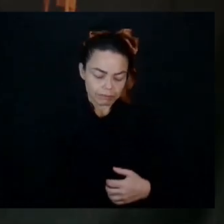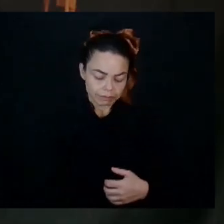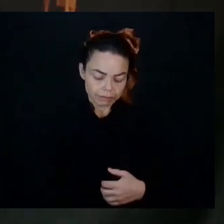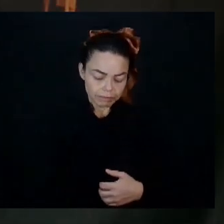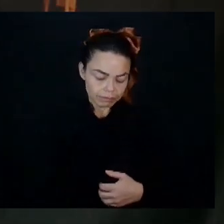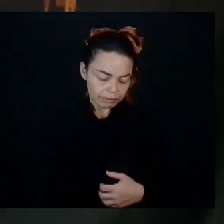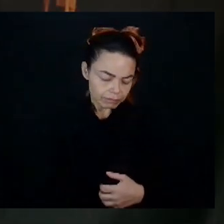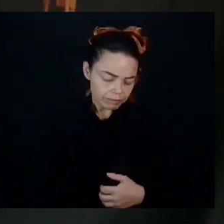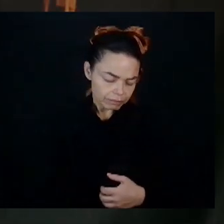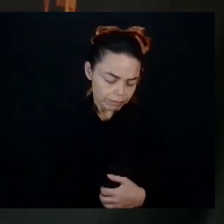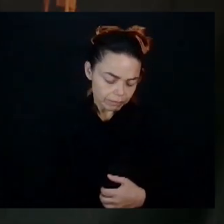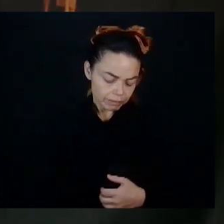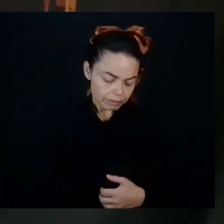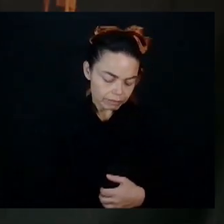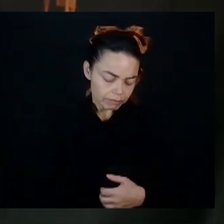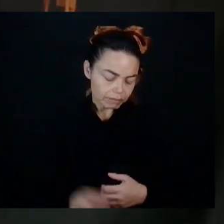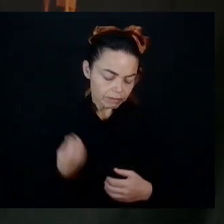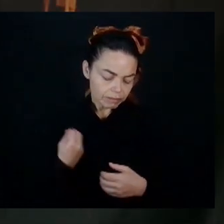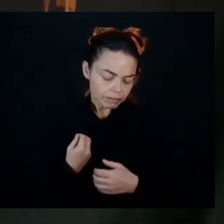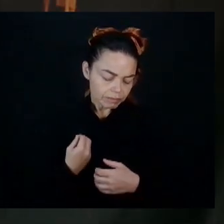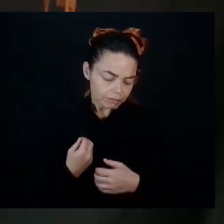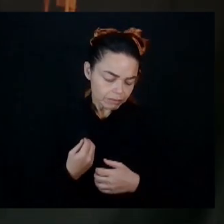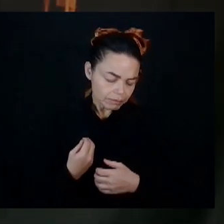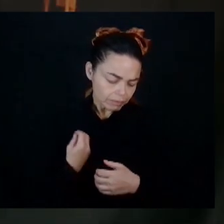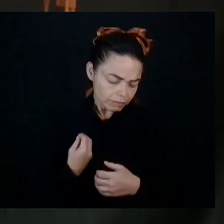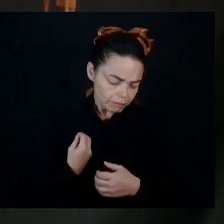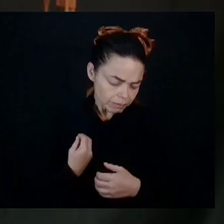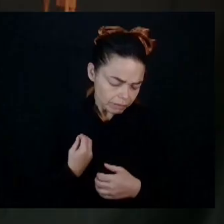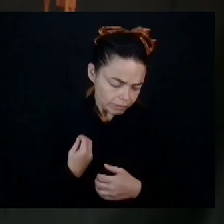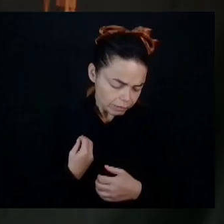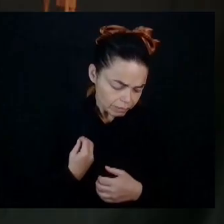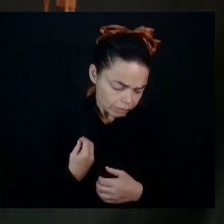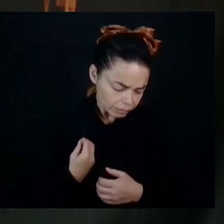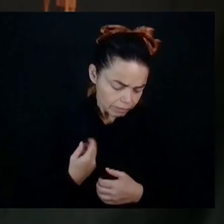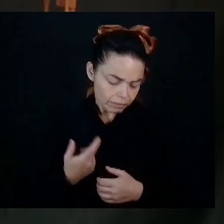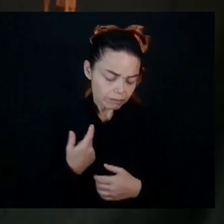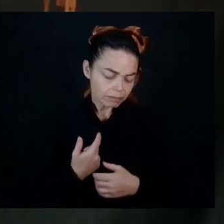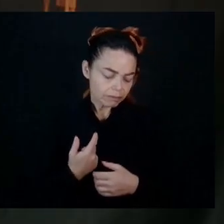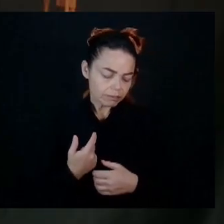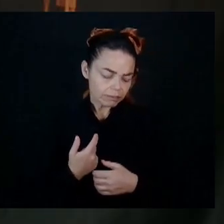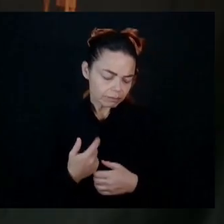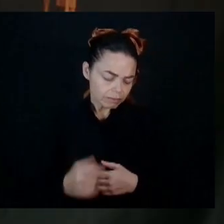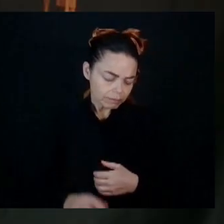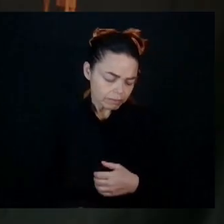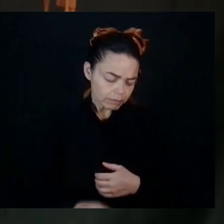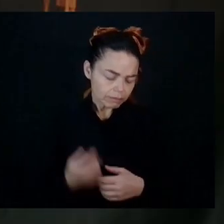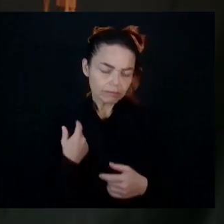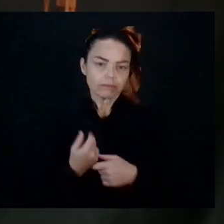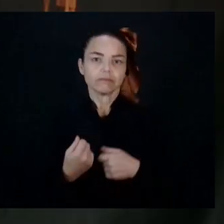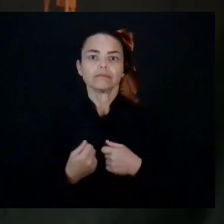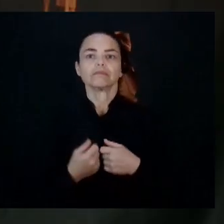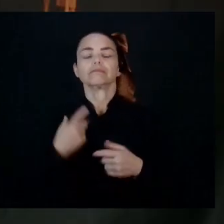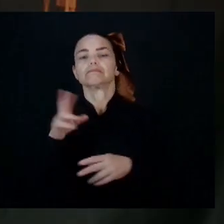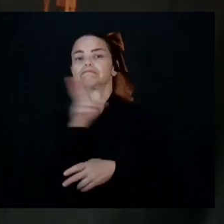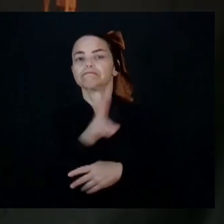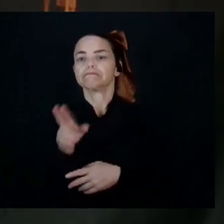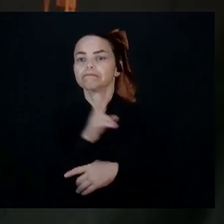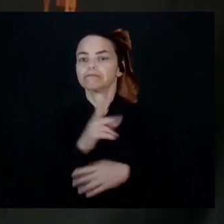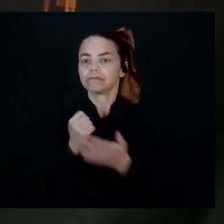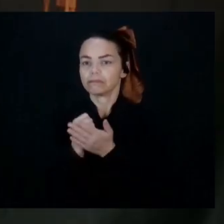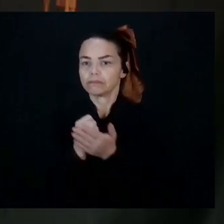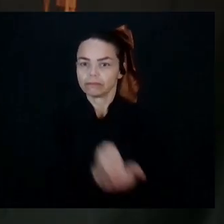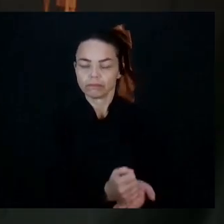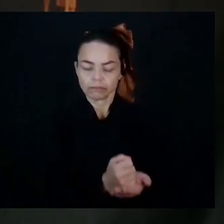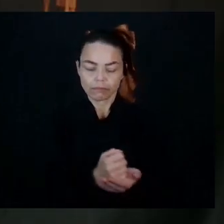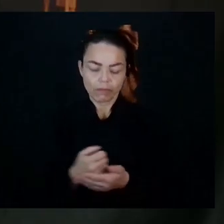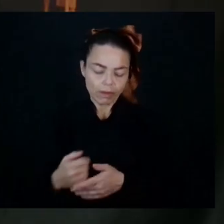pertencimento. Eu estou pertencendo à sua vida, né? Eu estou sendo útil para você. E